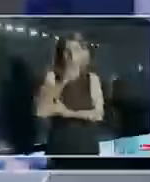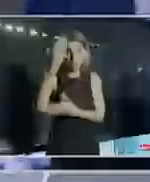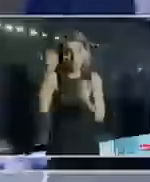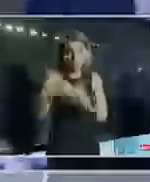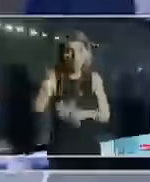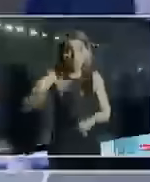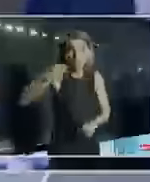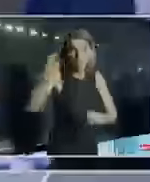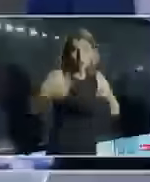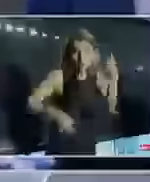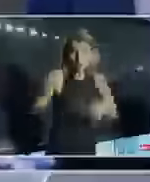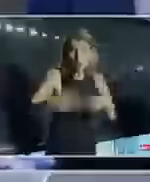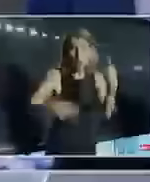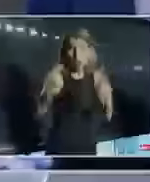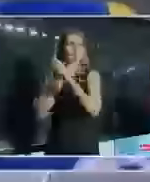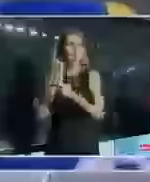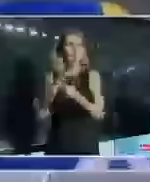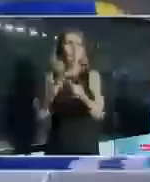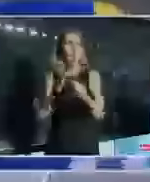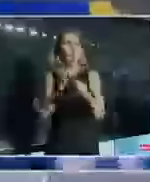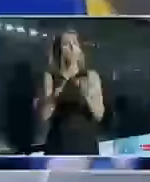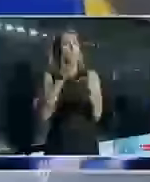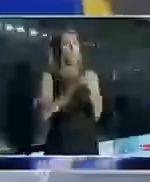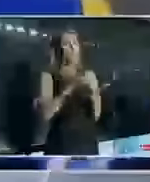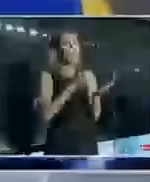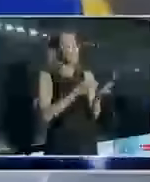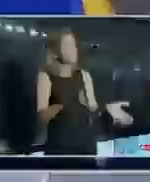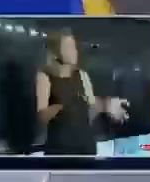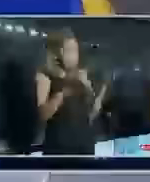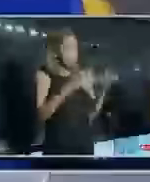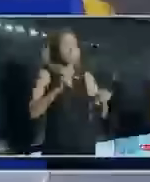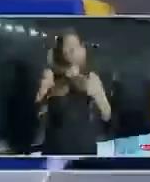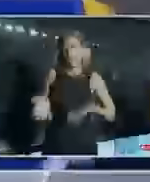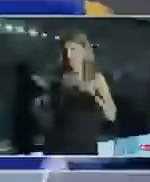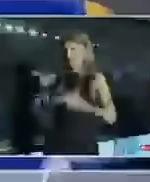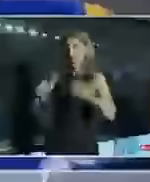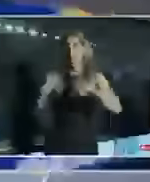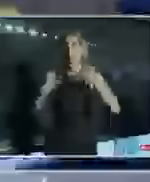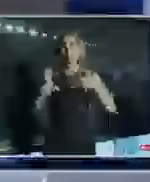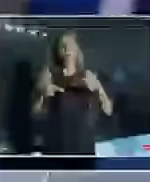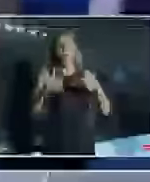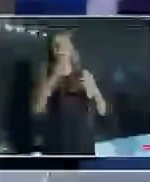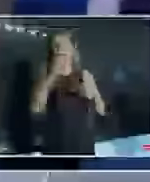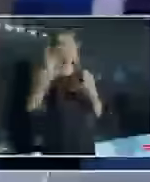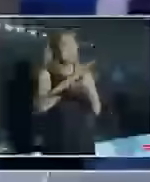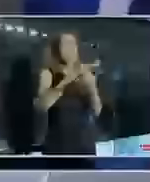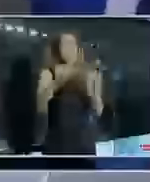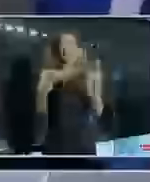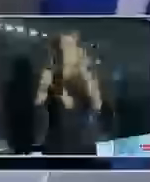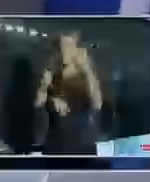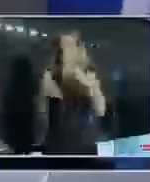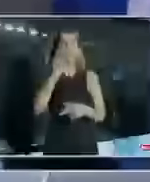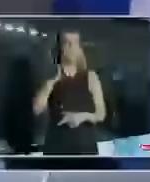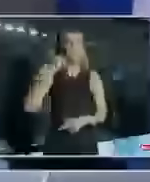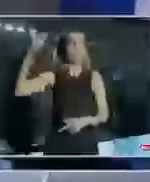agora a tese é a seguinte é claro que eh eh ele vamos dizer ele pagou por